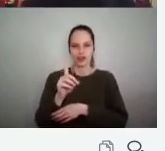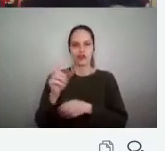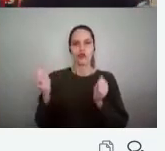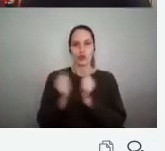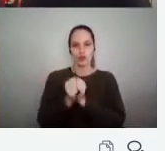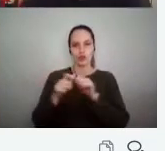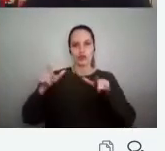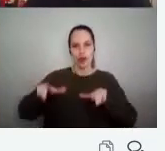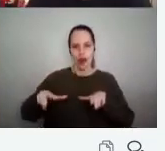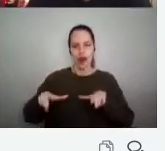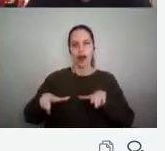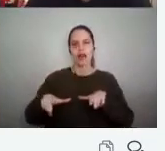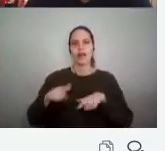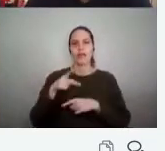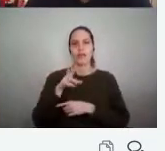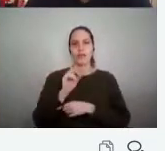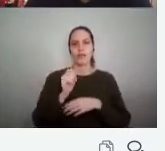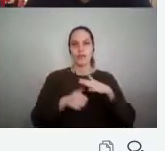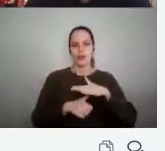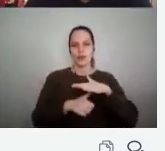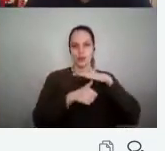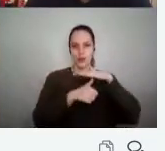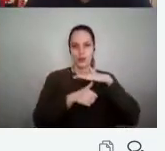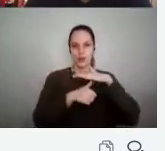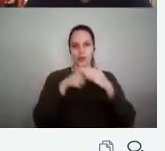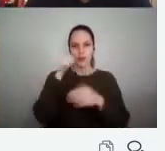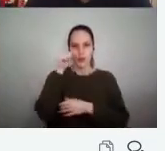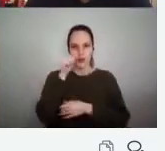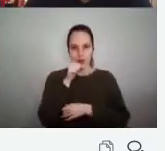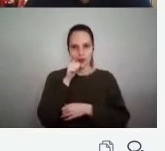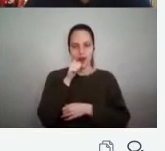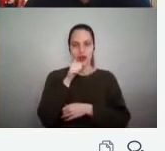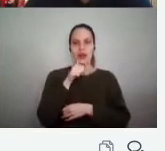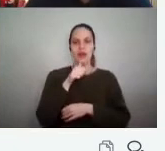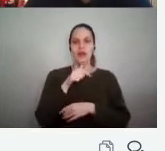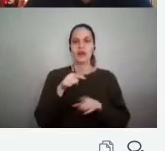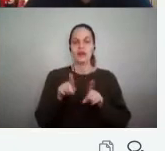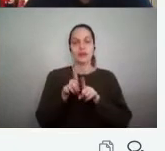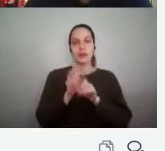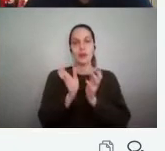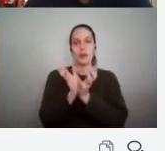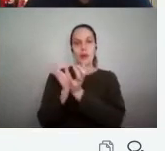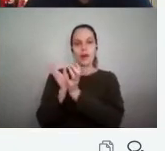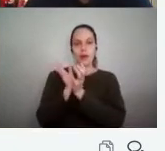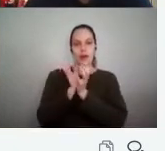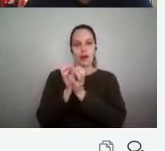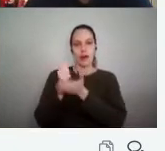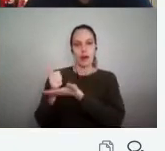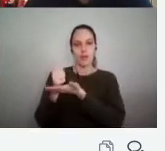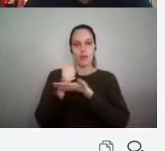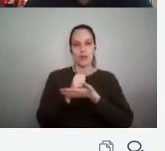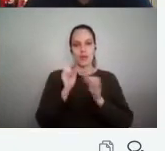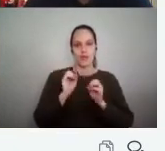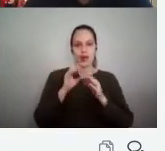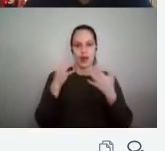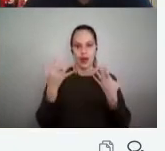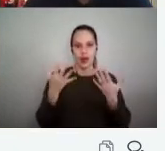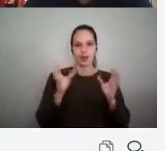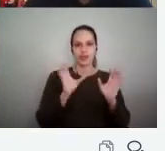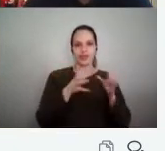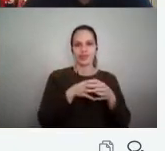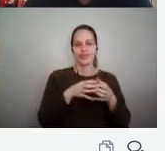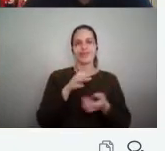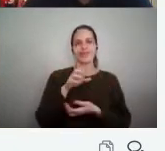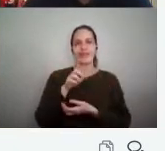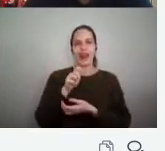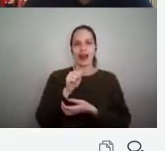as pró-reitoras, além dos colegas que ficam no apoio desse evento, tá? O pessoal também da SCOM, a nossa